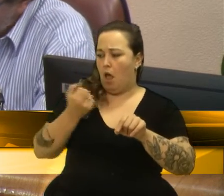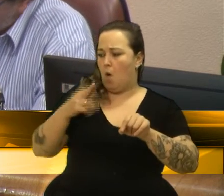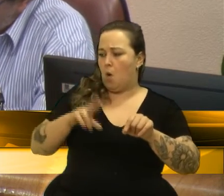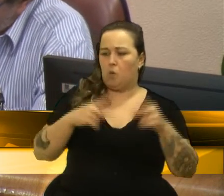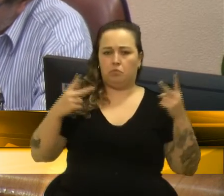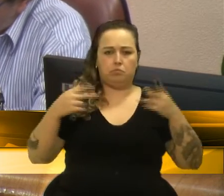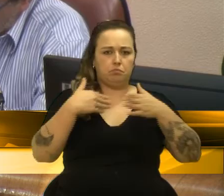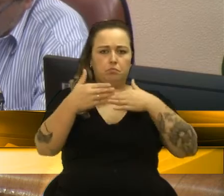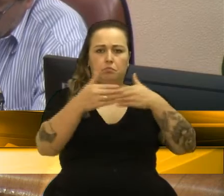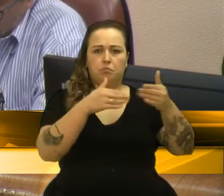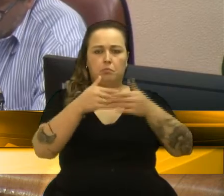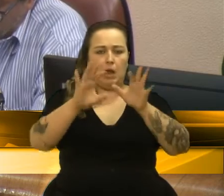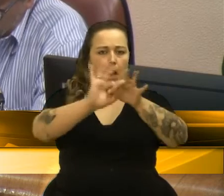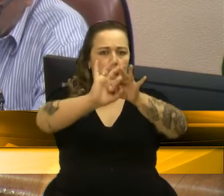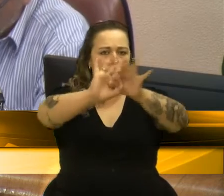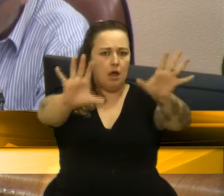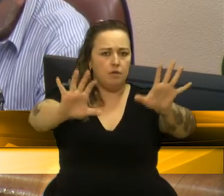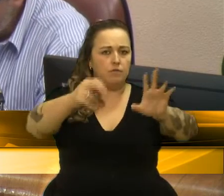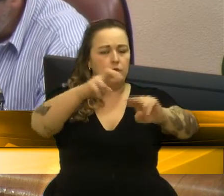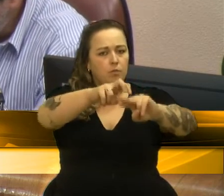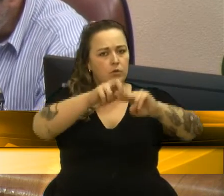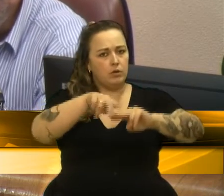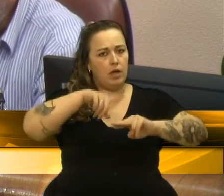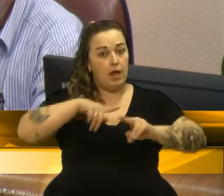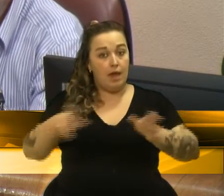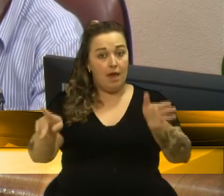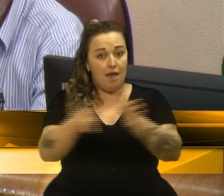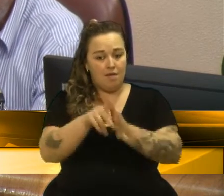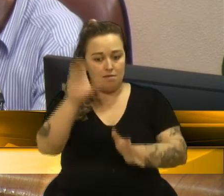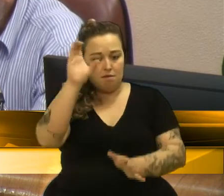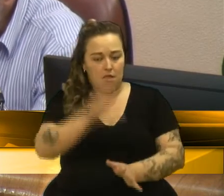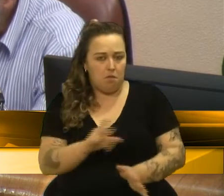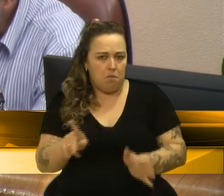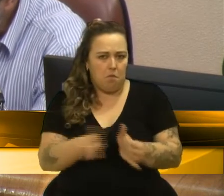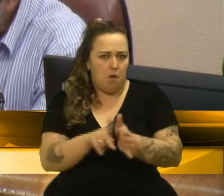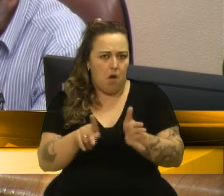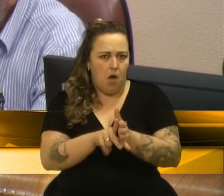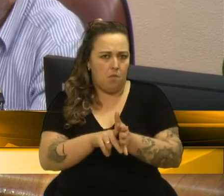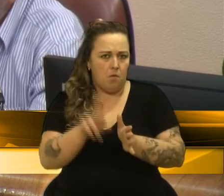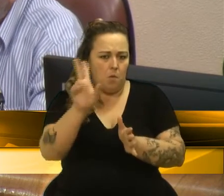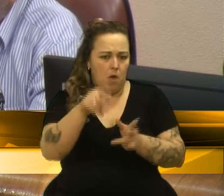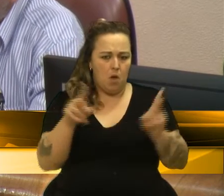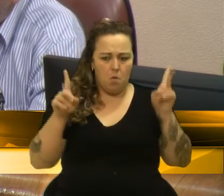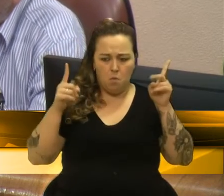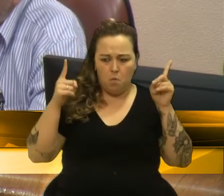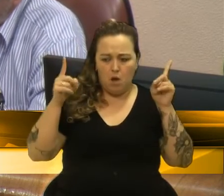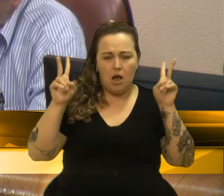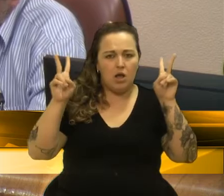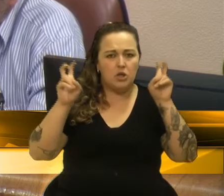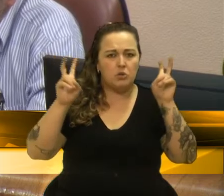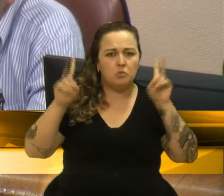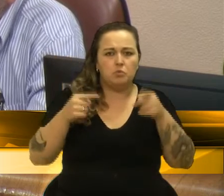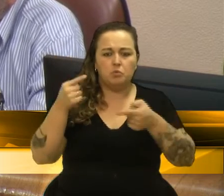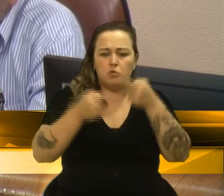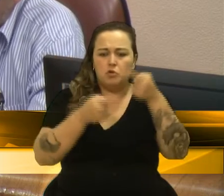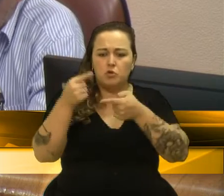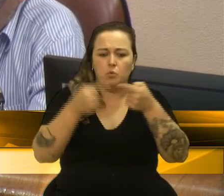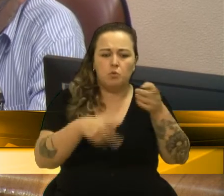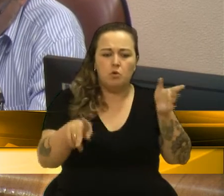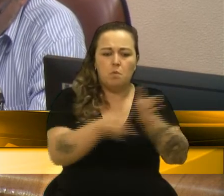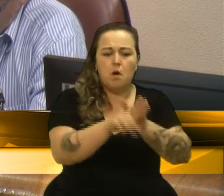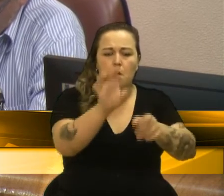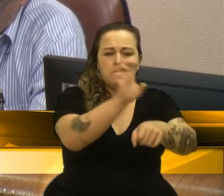seja, dizem respeito ao fórum íntimo dos cidadãos. Não são assunto passível de intervenção pelo Estado, senão